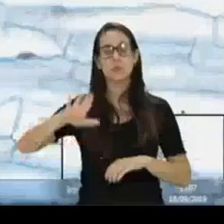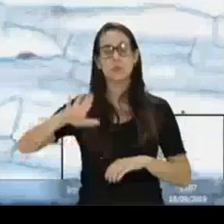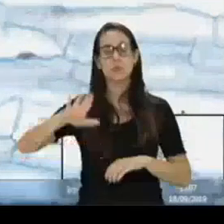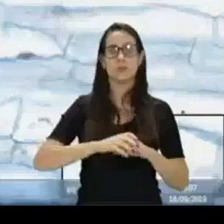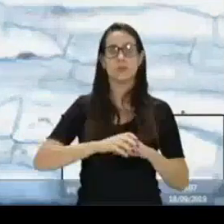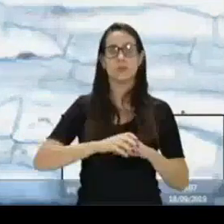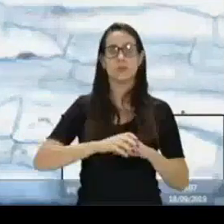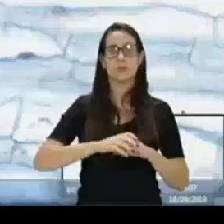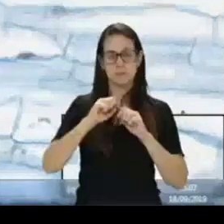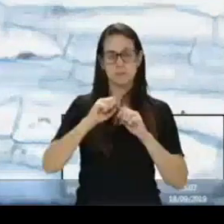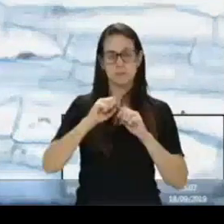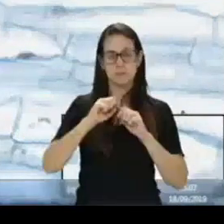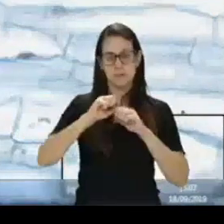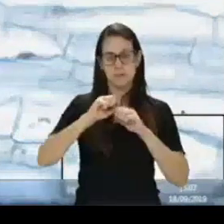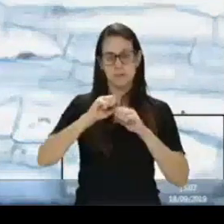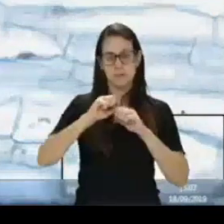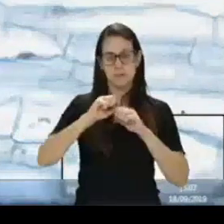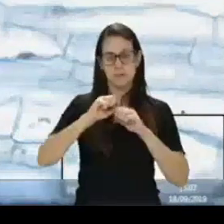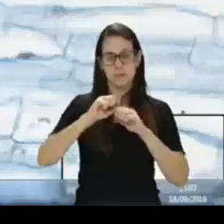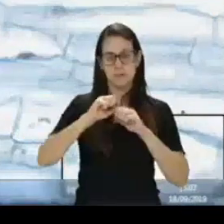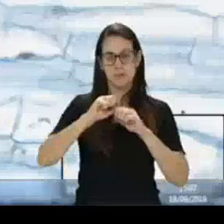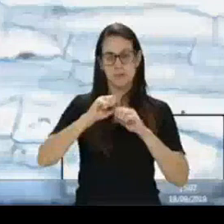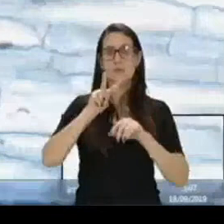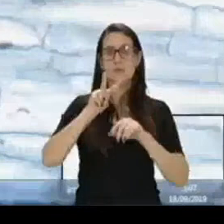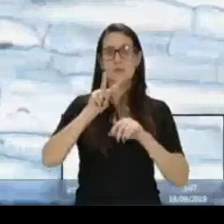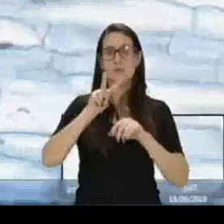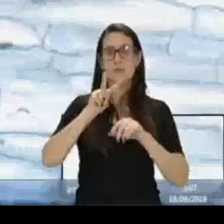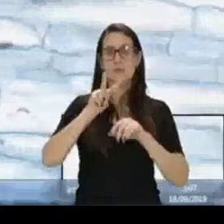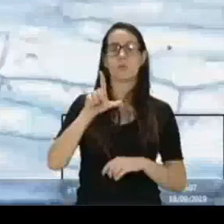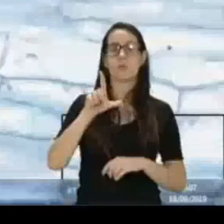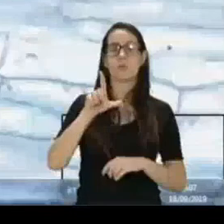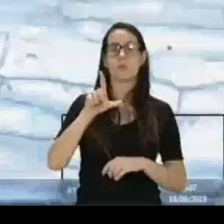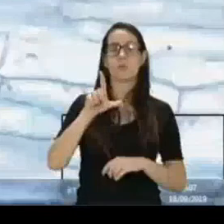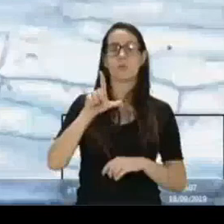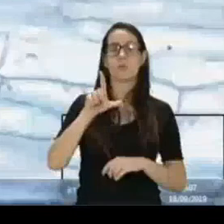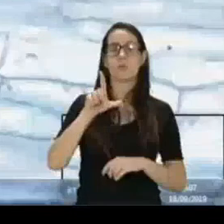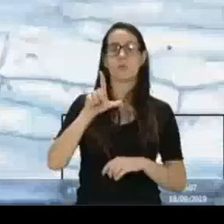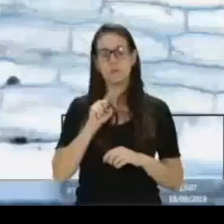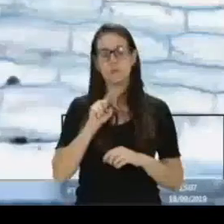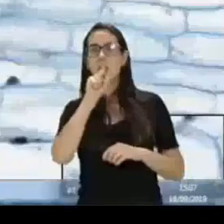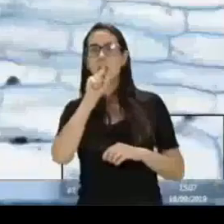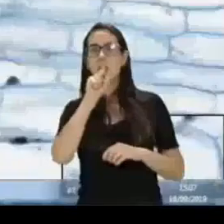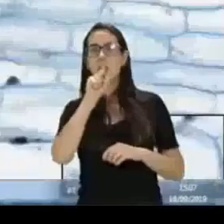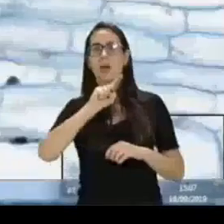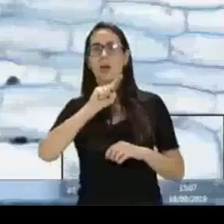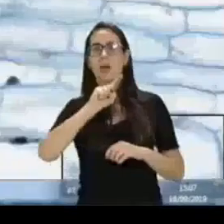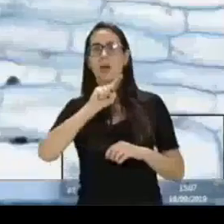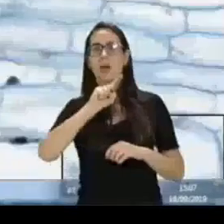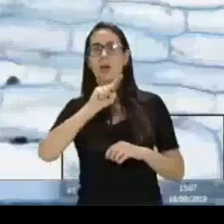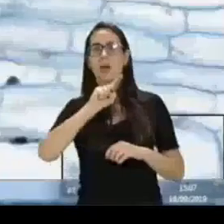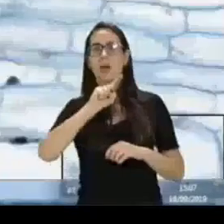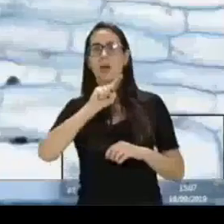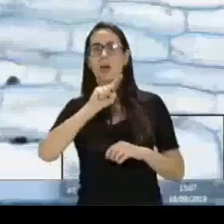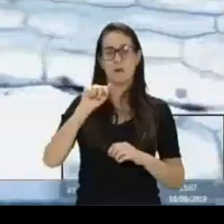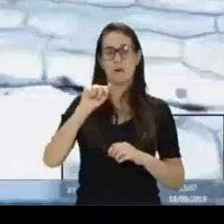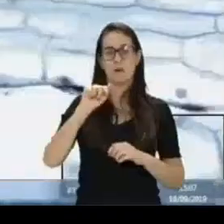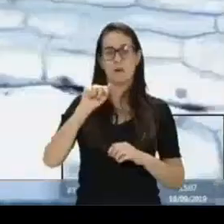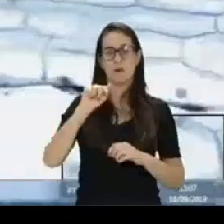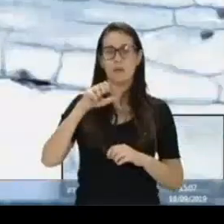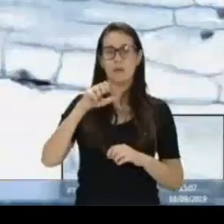citoplasmático sendo ocupado por um vacúolo. Então, eles são organelas que ocupam grandes espaços porque justamente